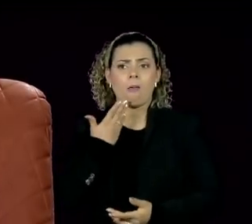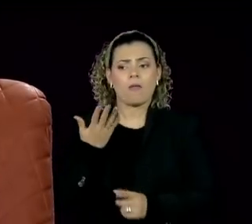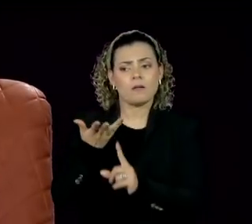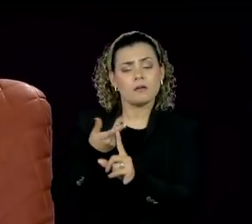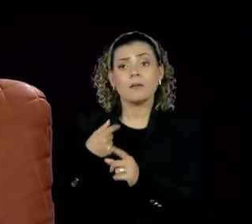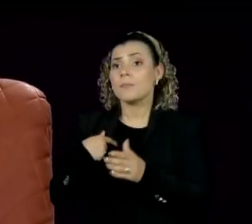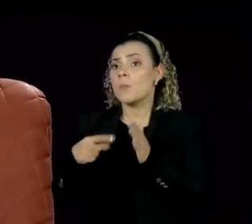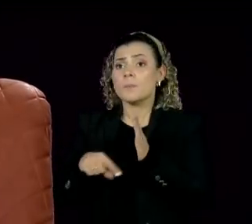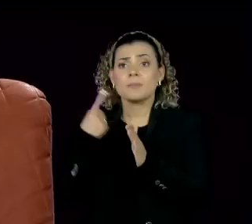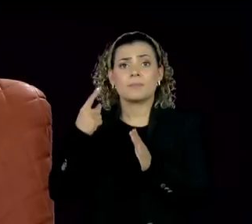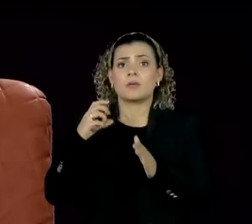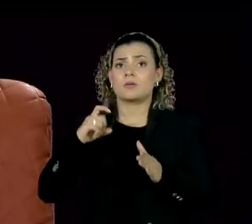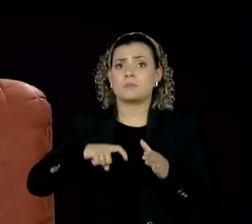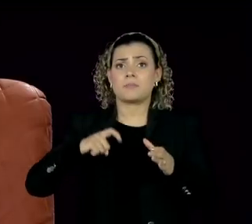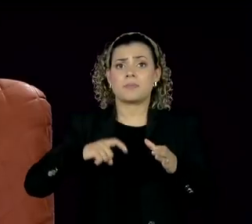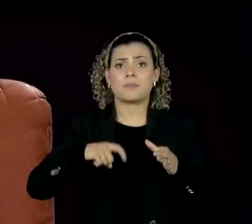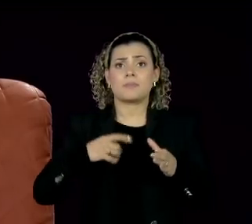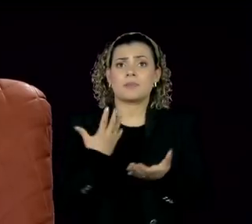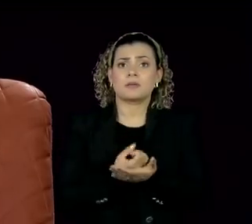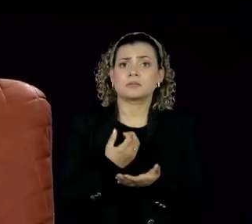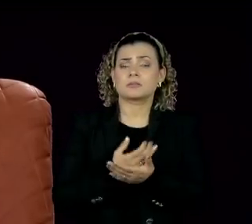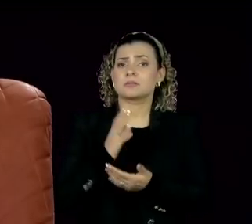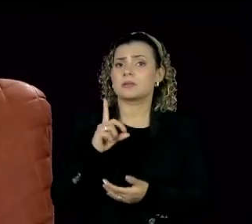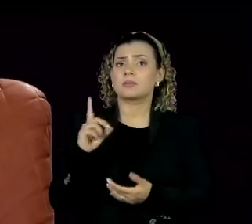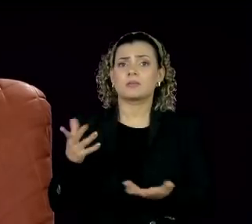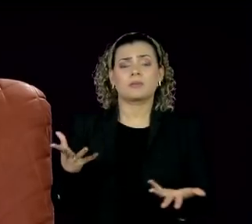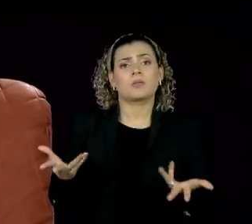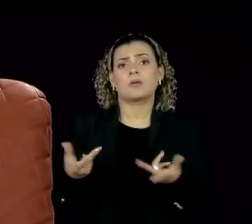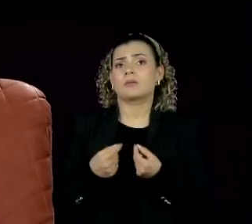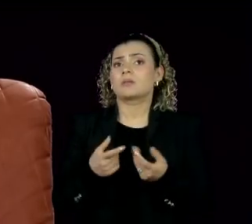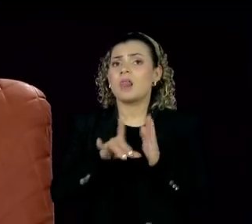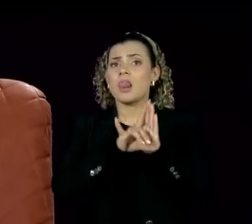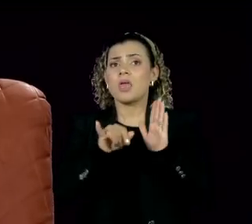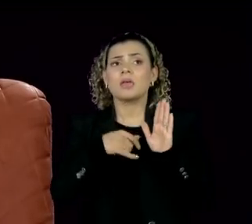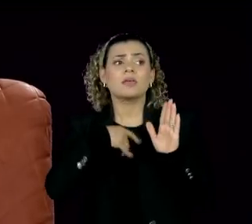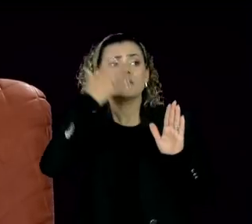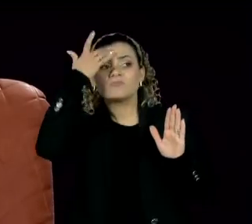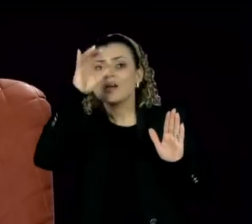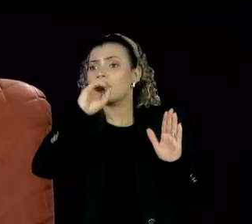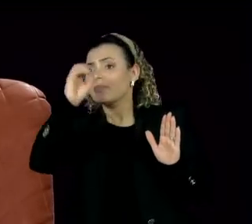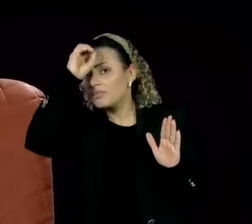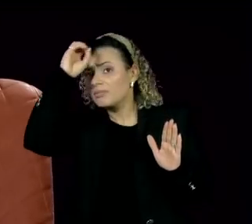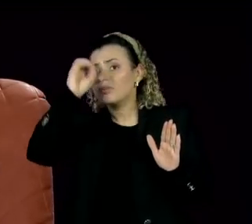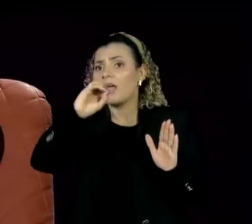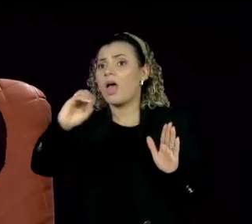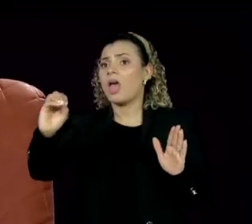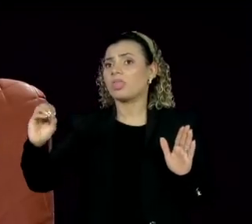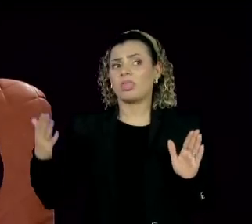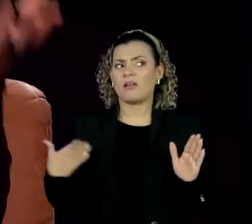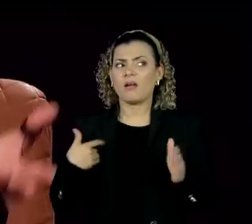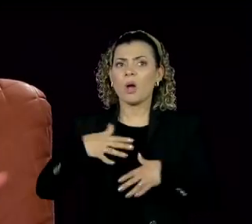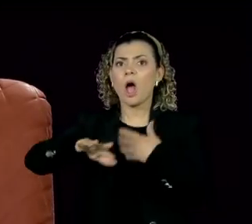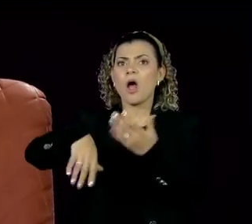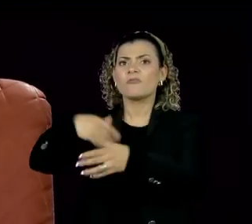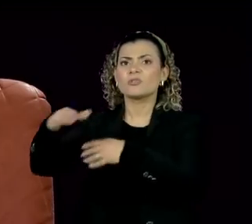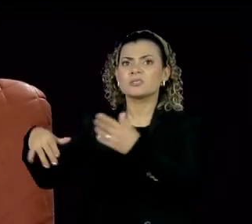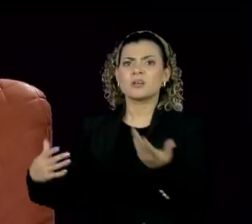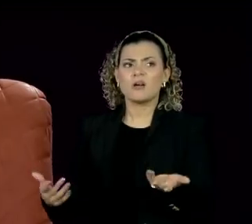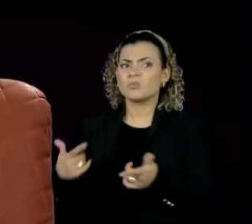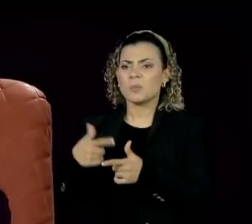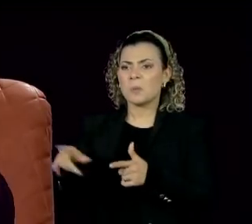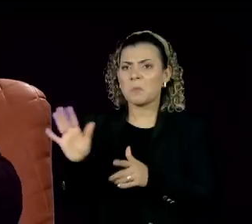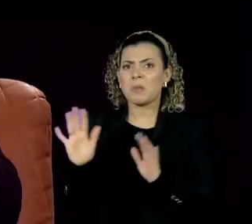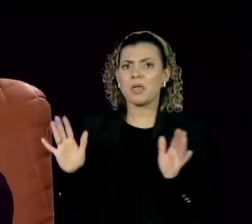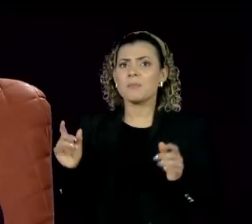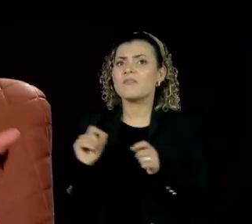disco solo, o disco tá demais, cara. E não tem nenhuma legislação, ninguém sabe nada, tá uma confusão isso.